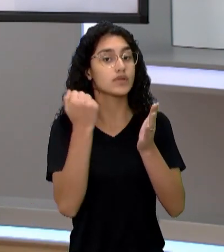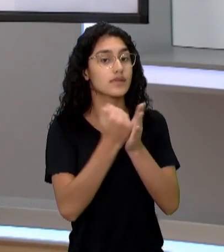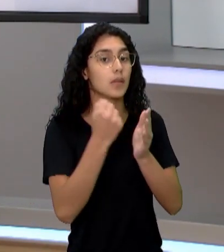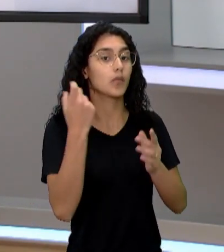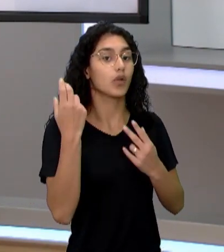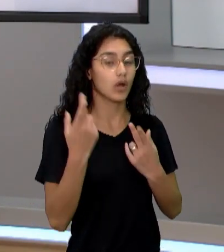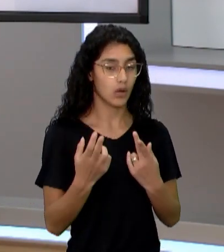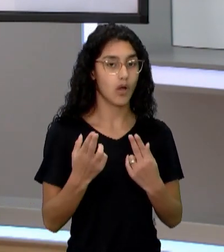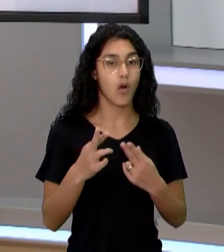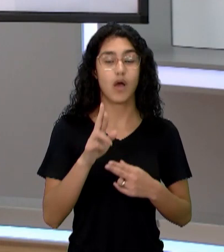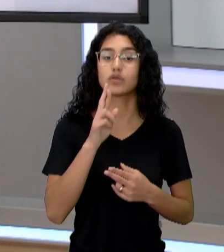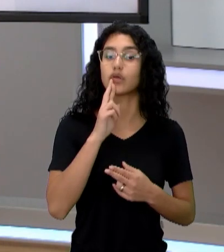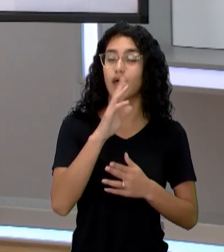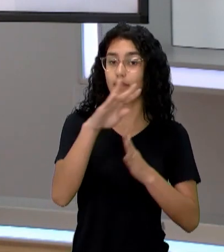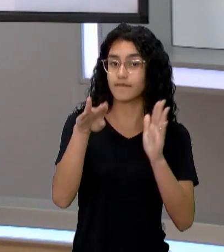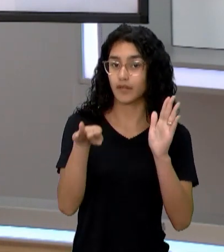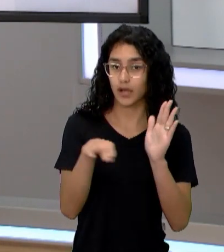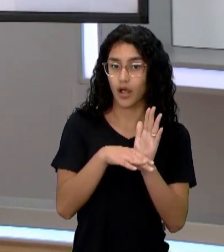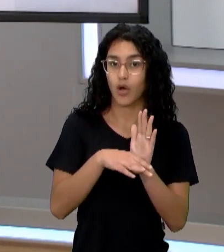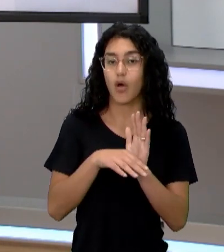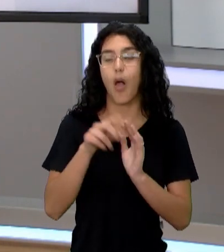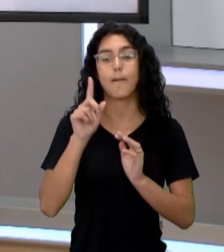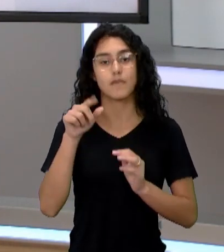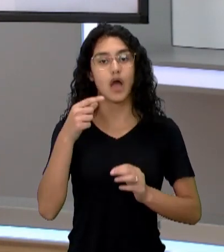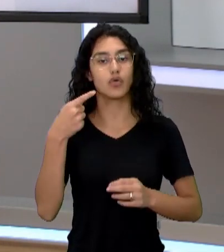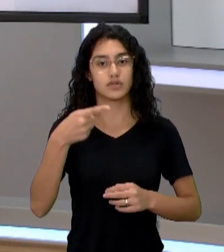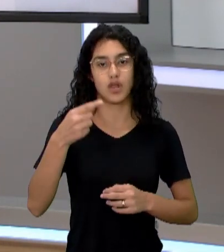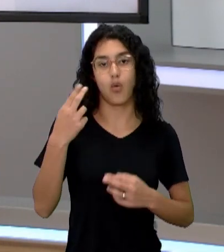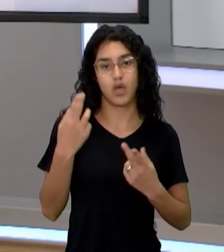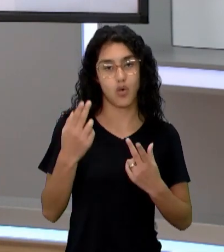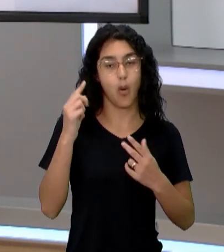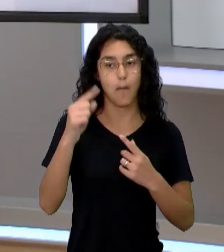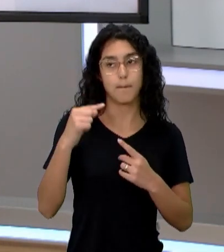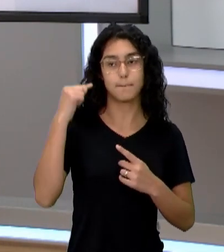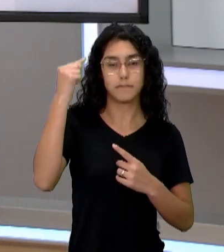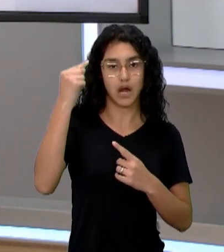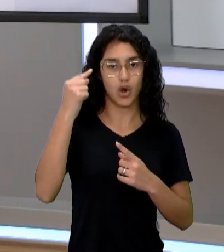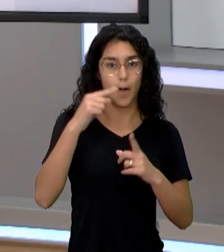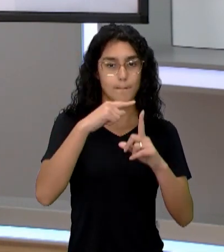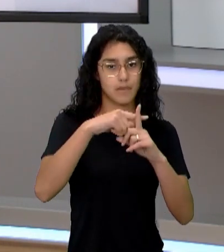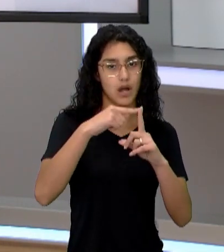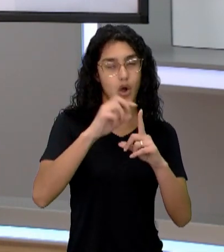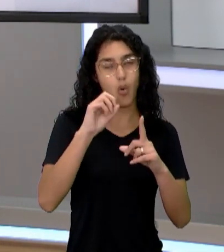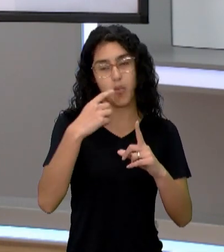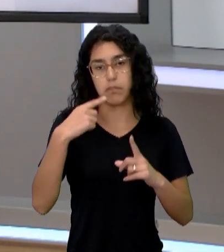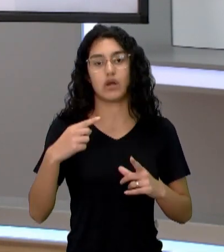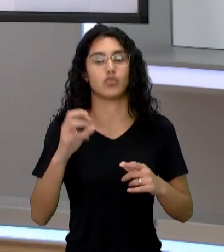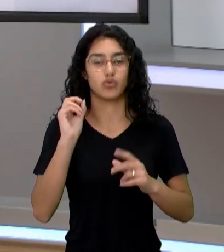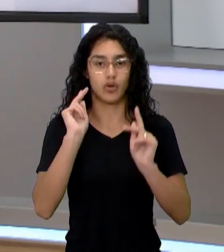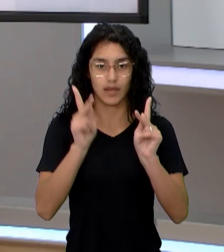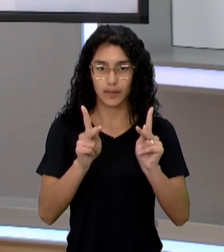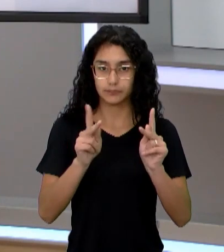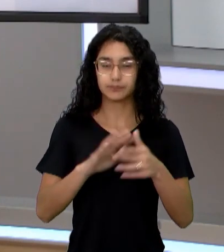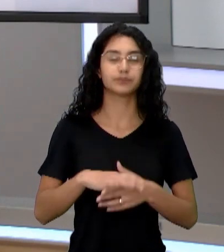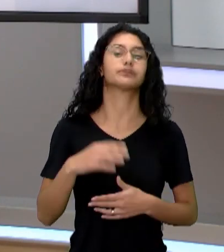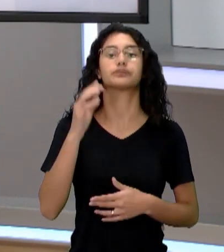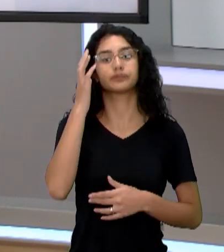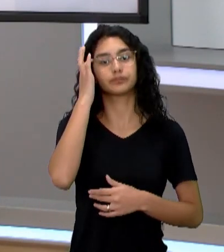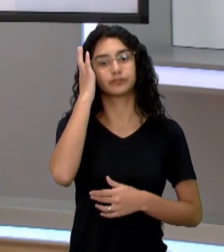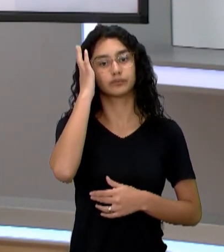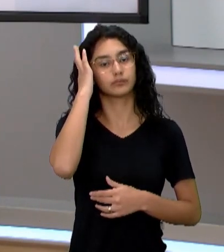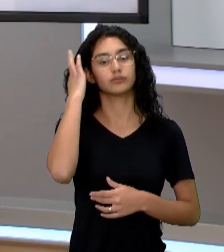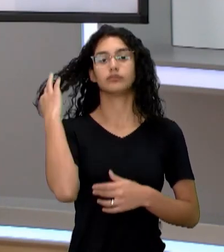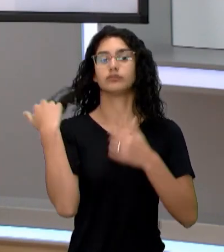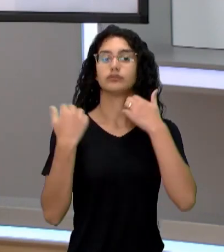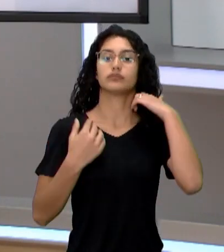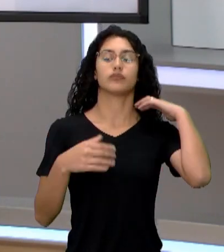o resultado final vai manter o sinal, né, do maior, sempre o sinal do maior, tá certo? Muito bem? Bom, vamos